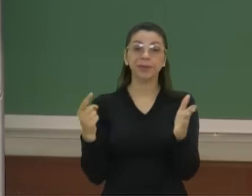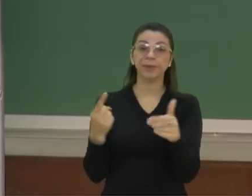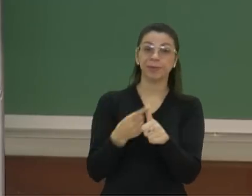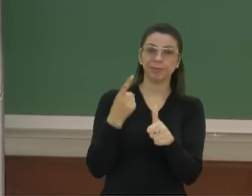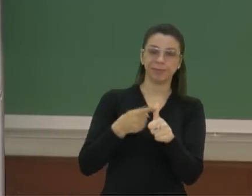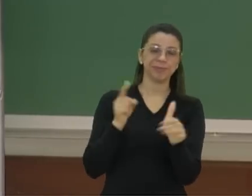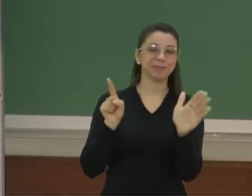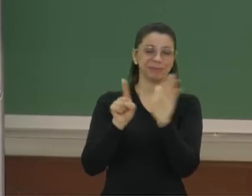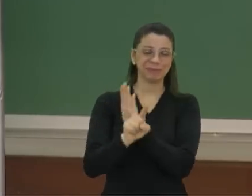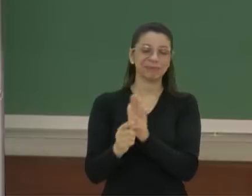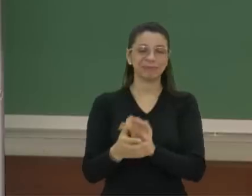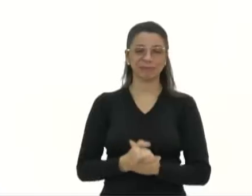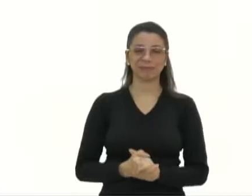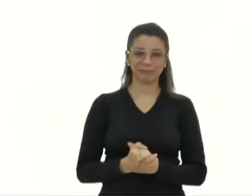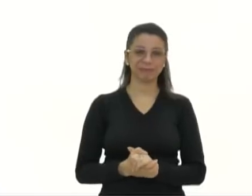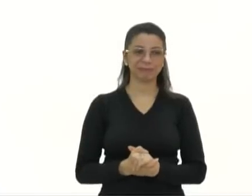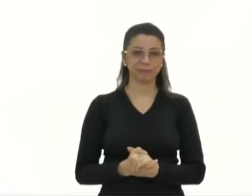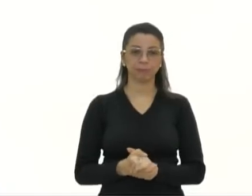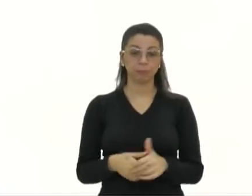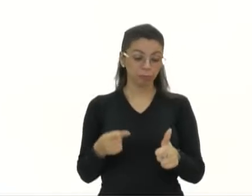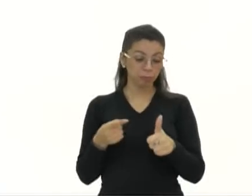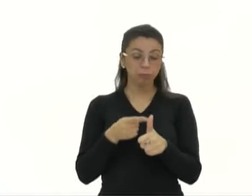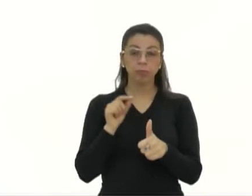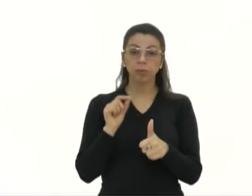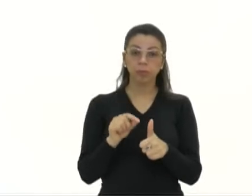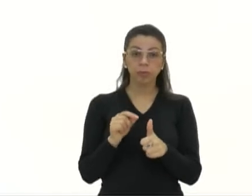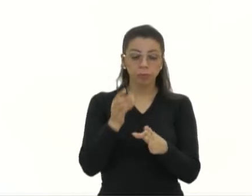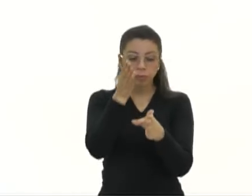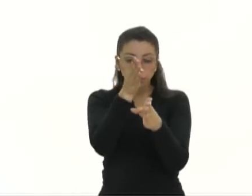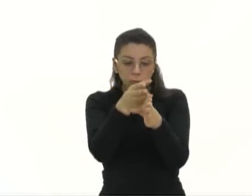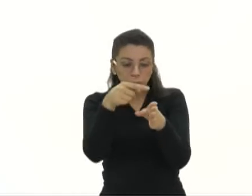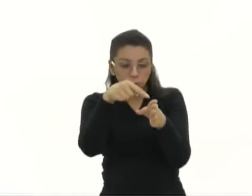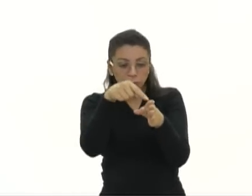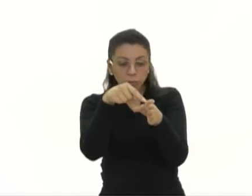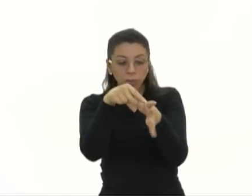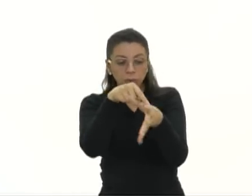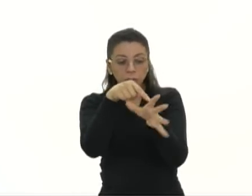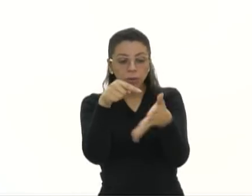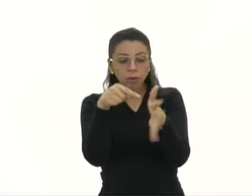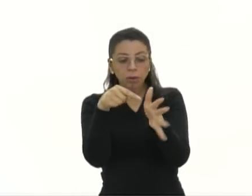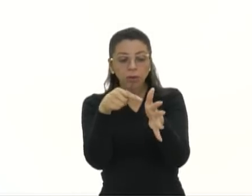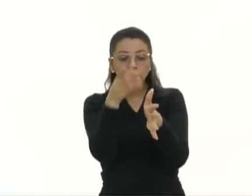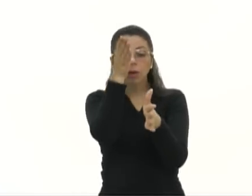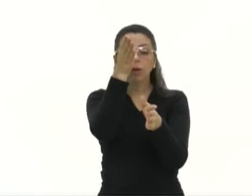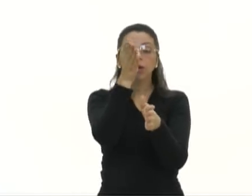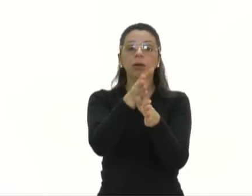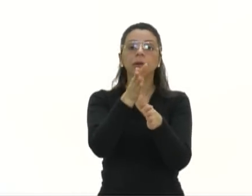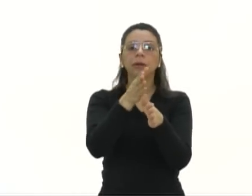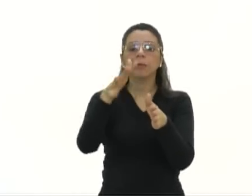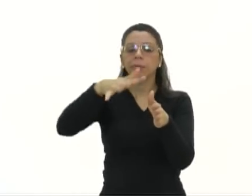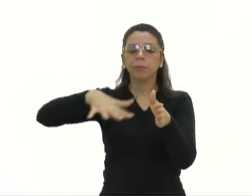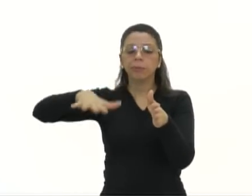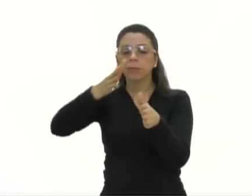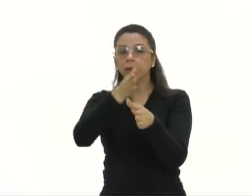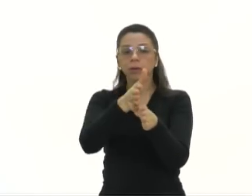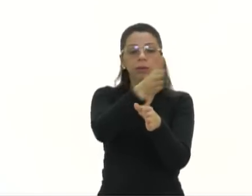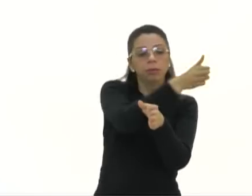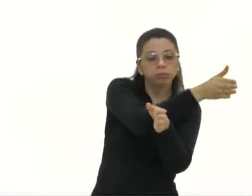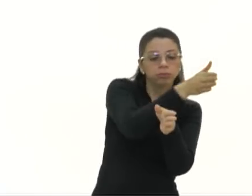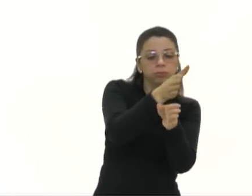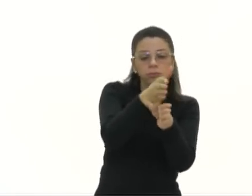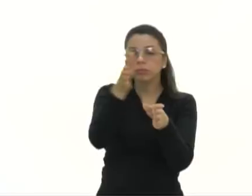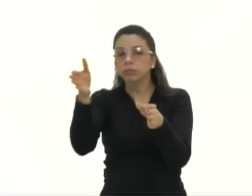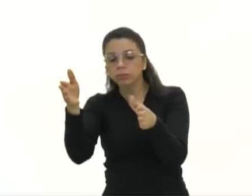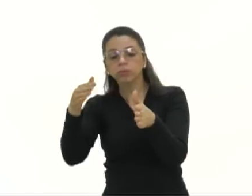de hoje? 1. A membrana timpânica, ela limita. Então, ela é um espaço que separa uma